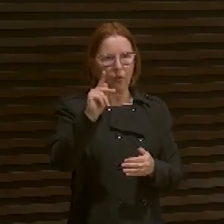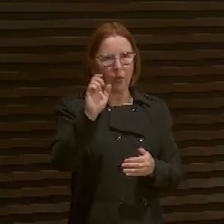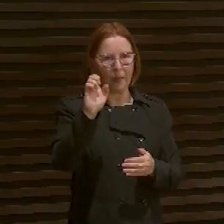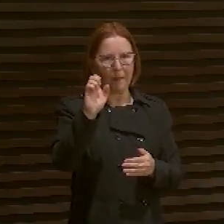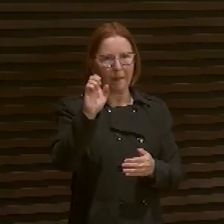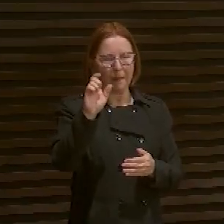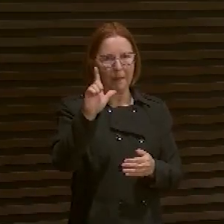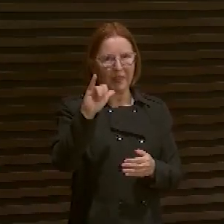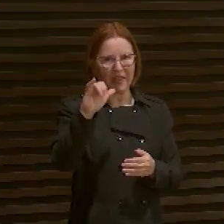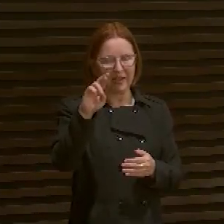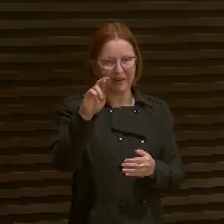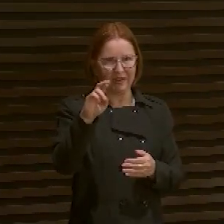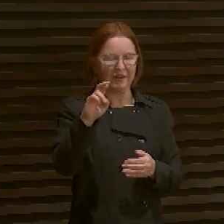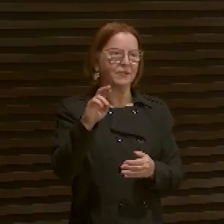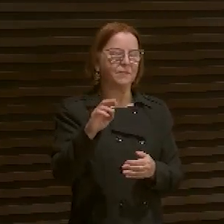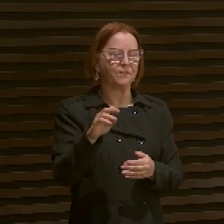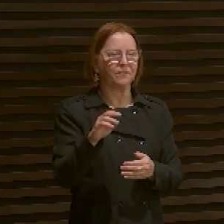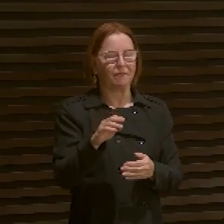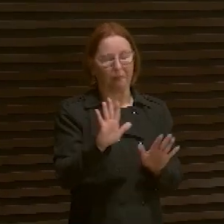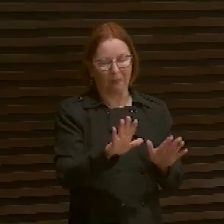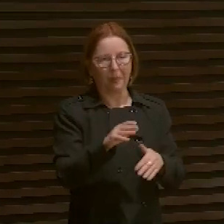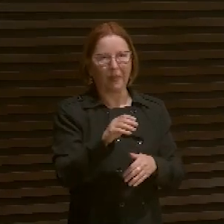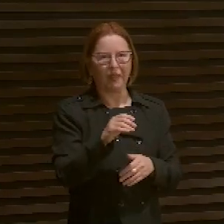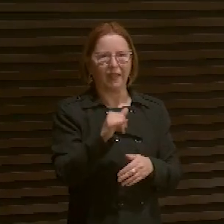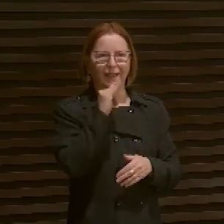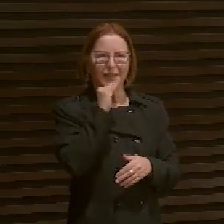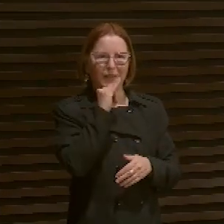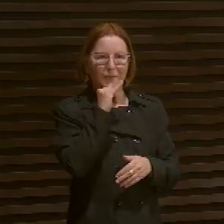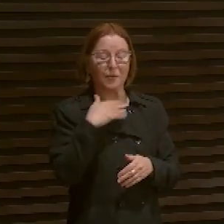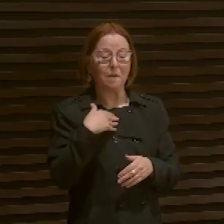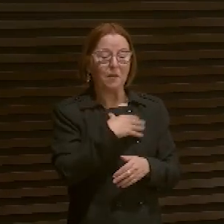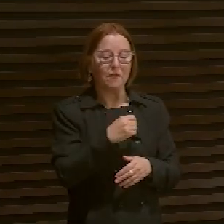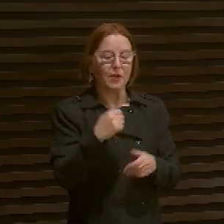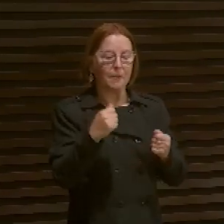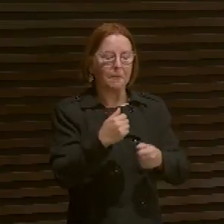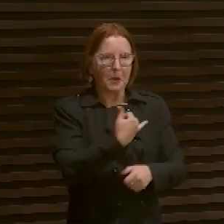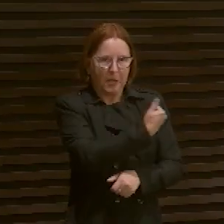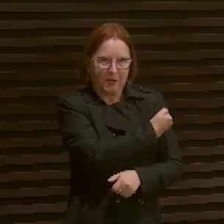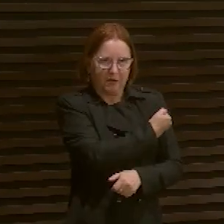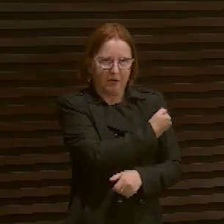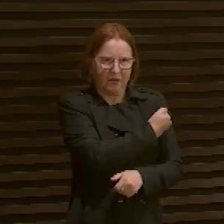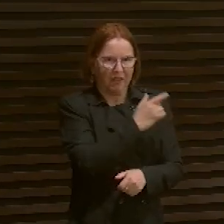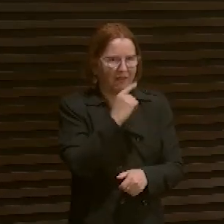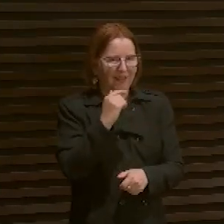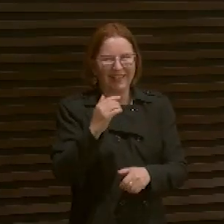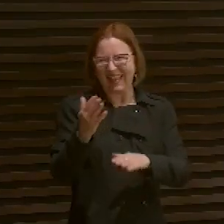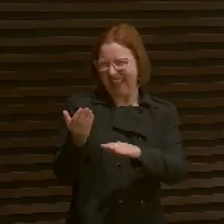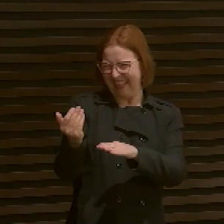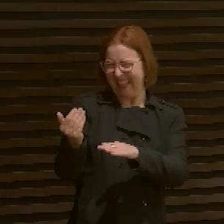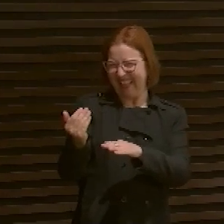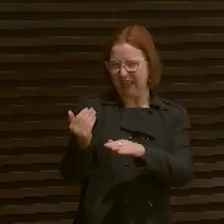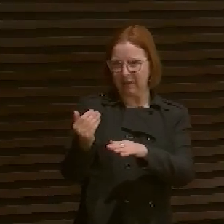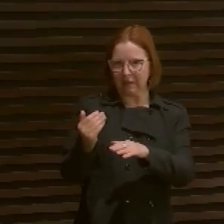exemplo. Quando um filho meu precisa tomar uma injeção, eu não convido meu filho a tomar injeção, eu